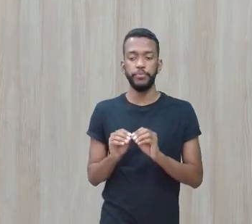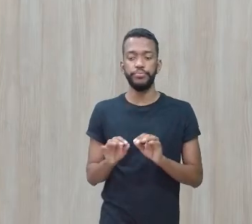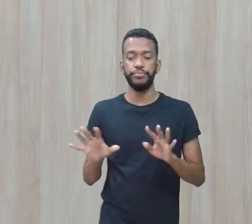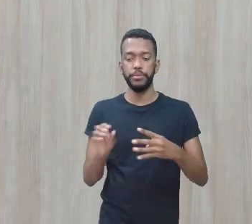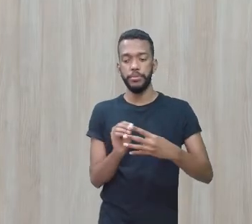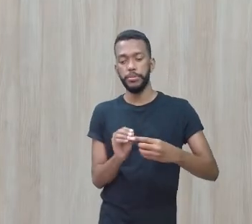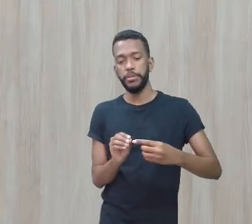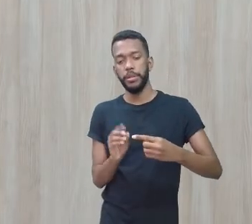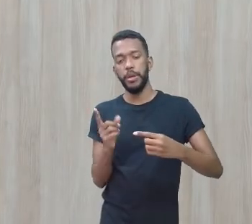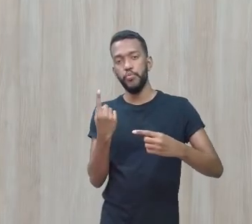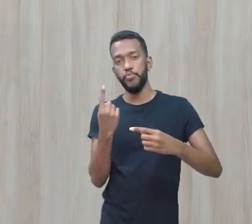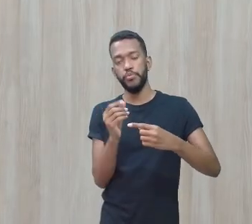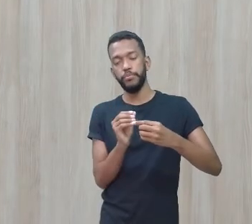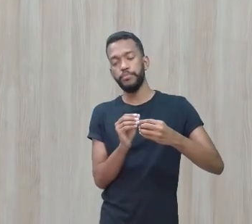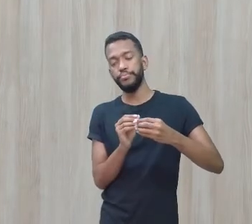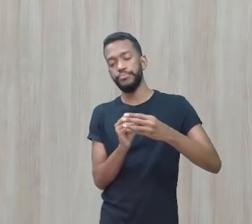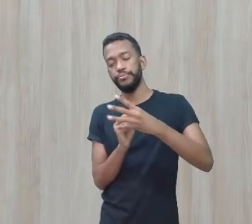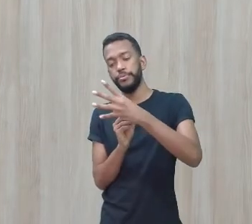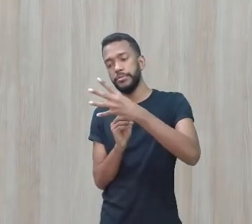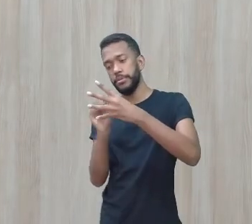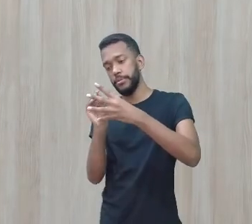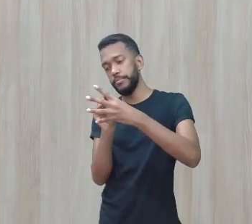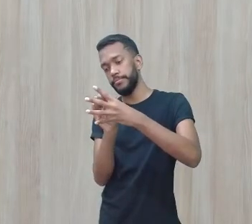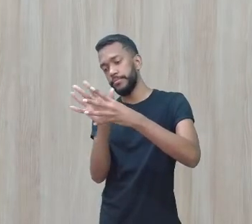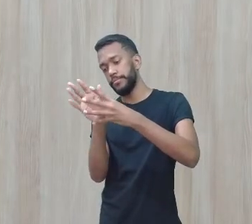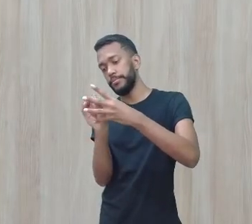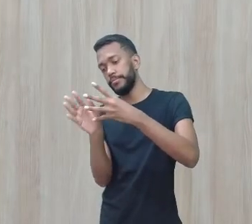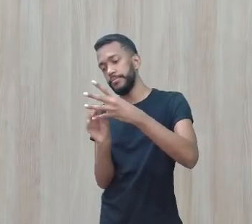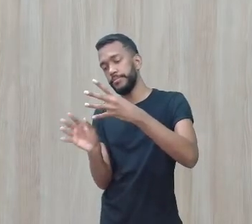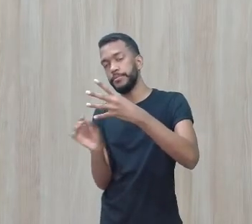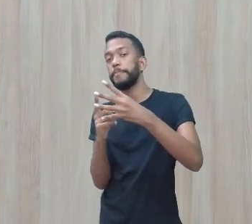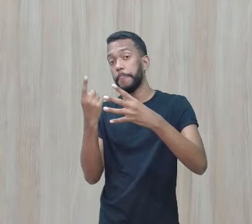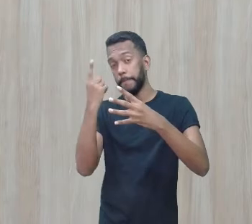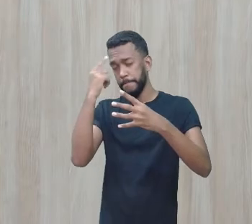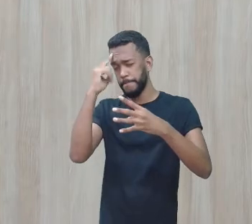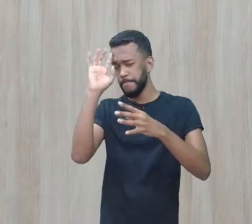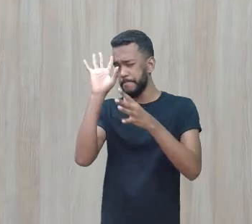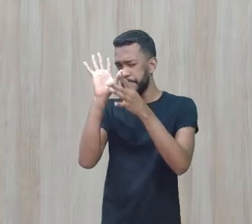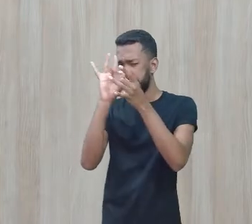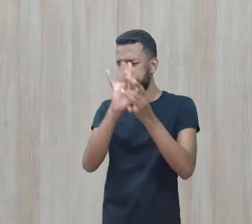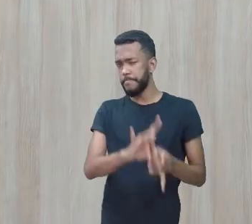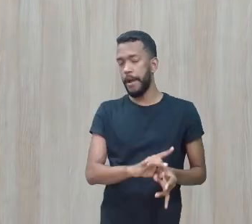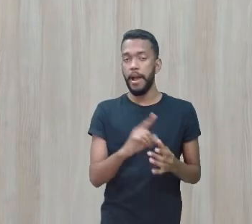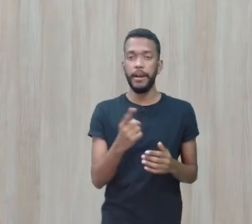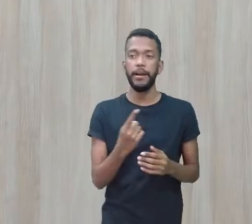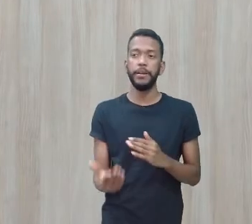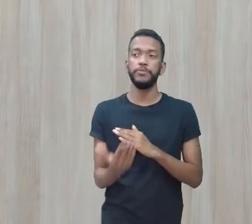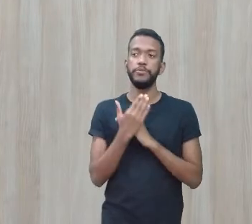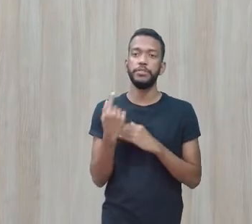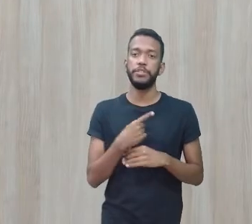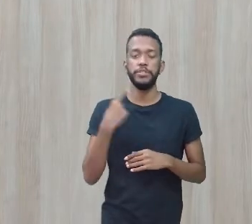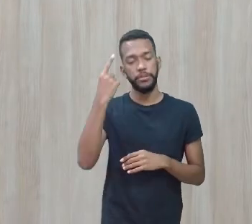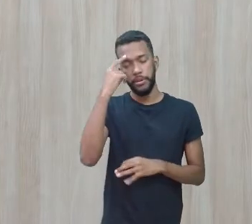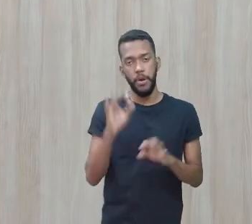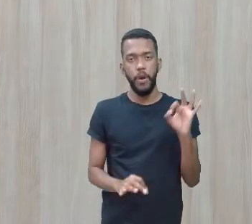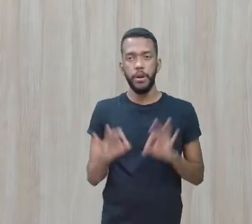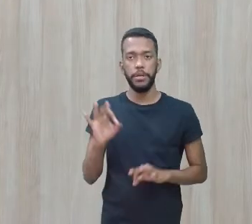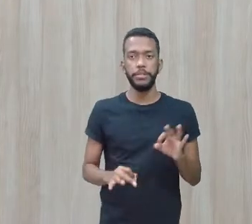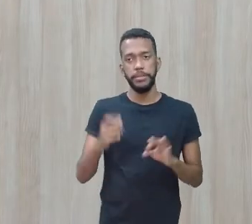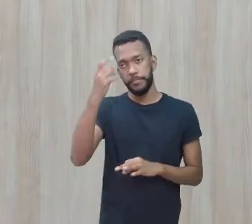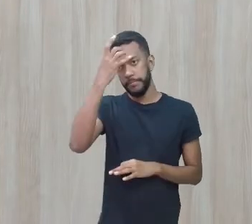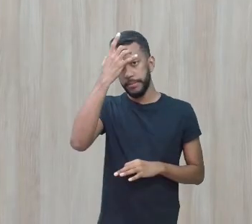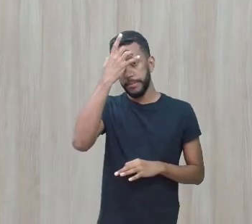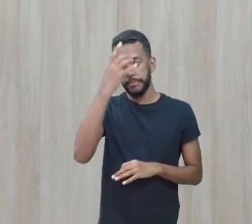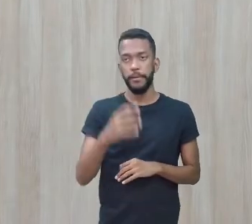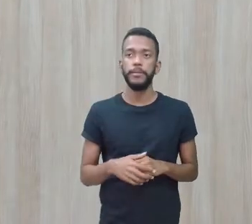que tem várias possibilidades de interpretação, o mapa mental é uma ferramenta que ajuda a gente a organizar esse pensamento.